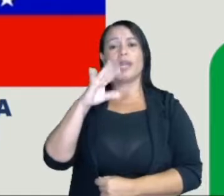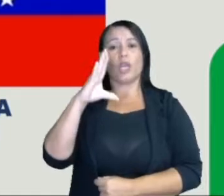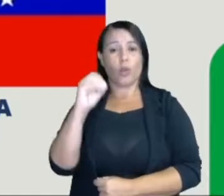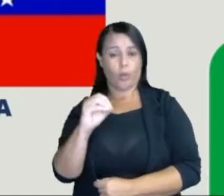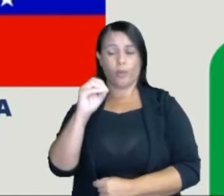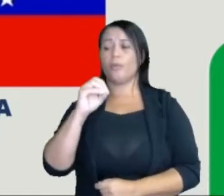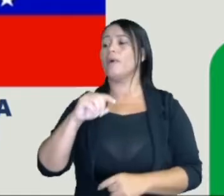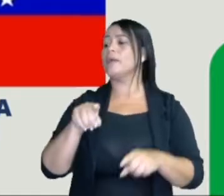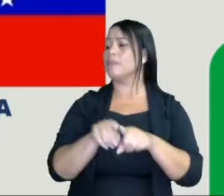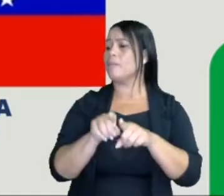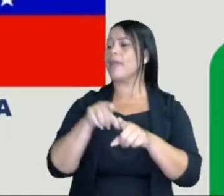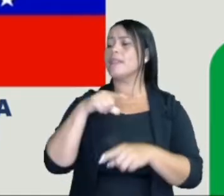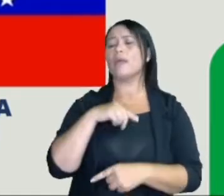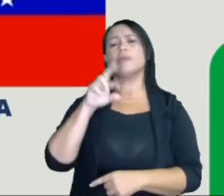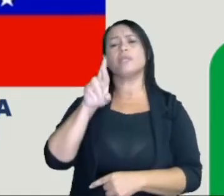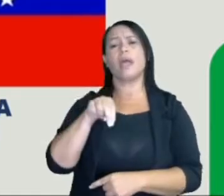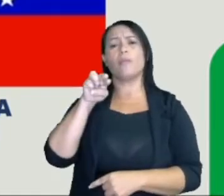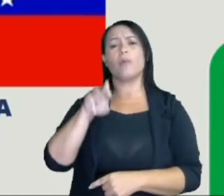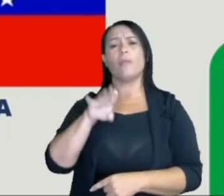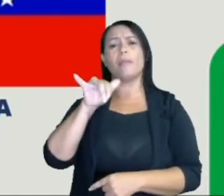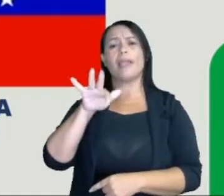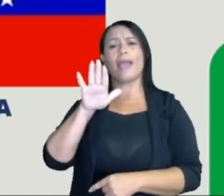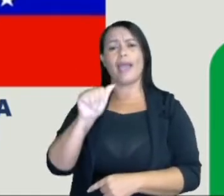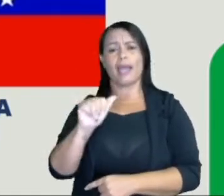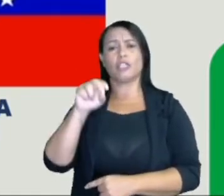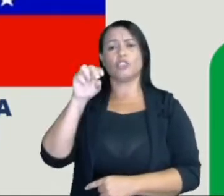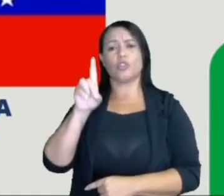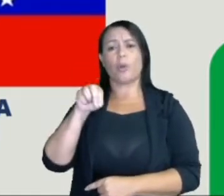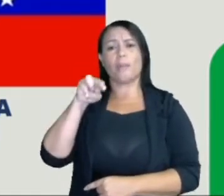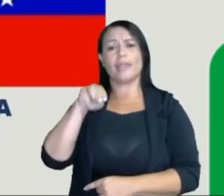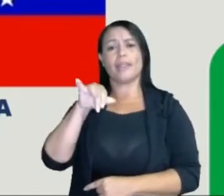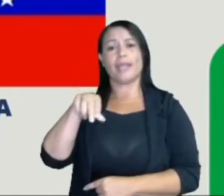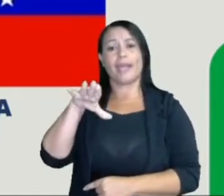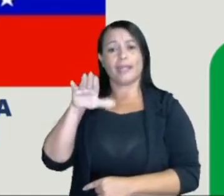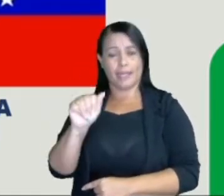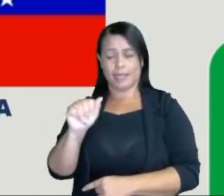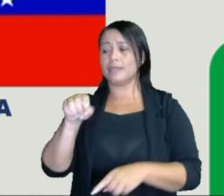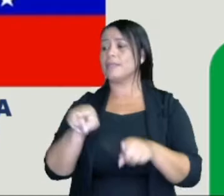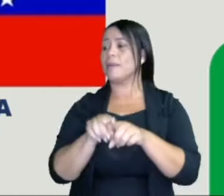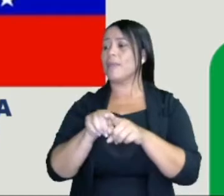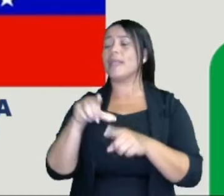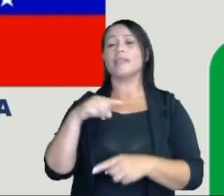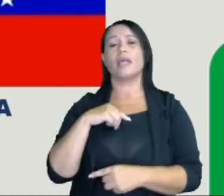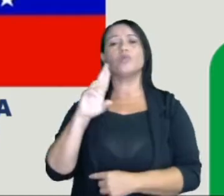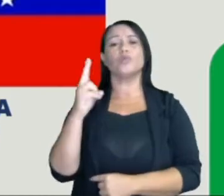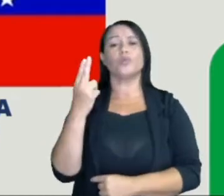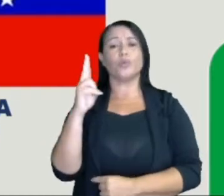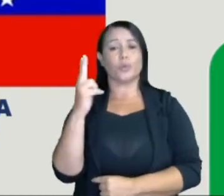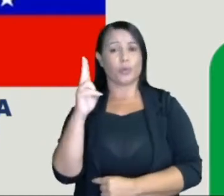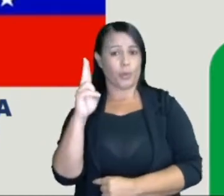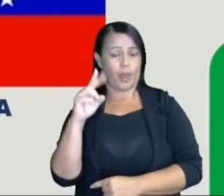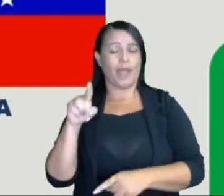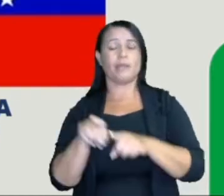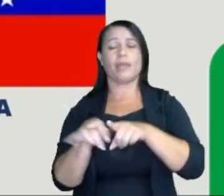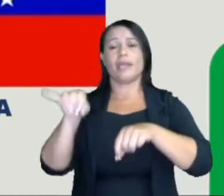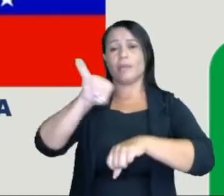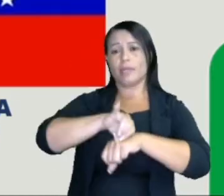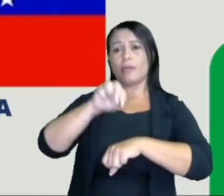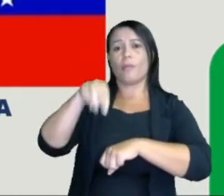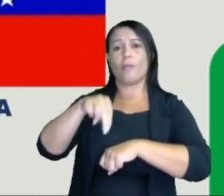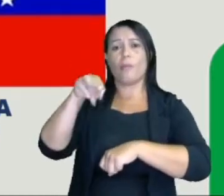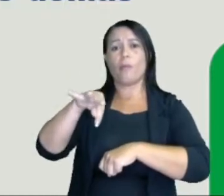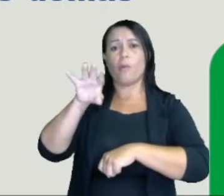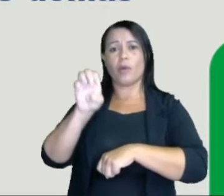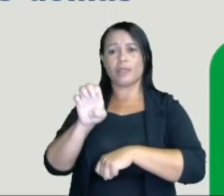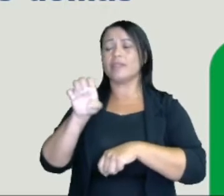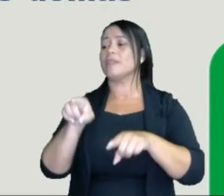Juan. República Dominicana, com a capital São Domingo. Uruguai, que a capital é Montevideo.